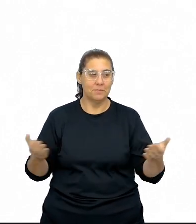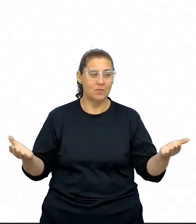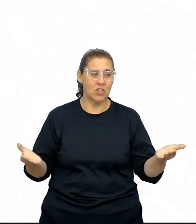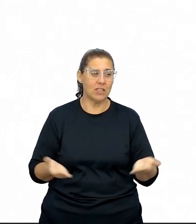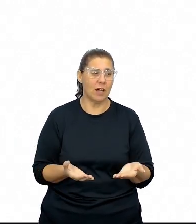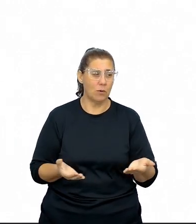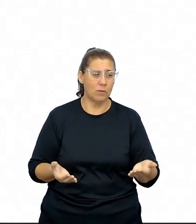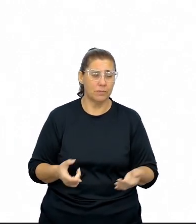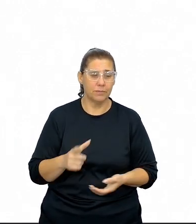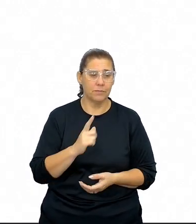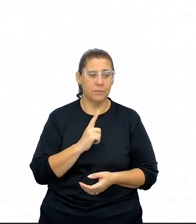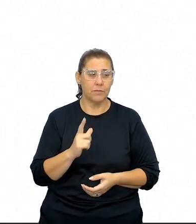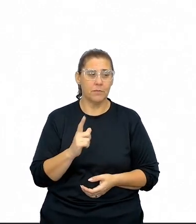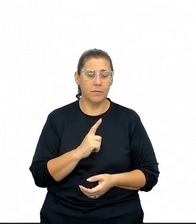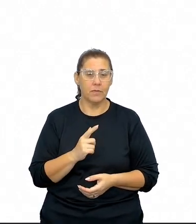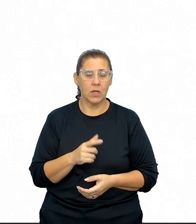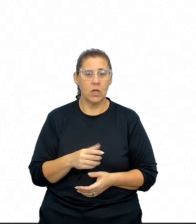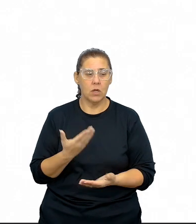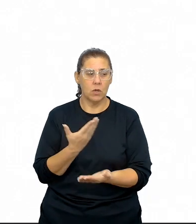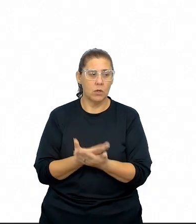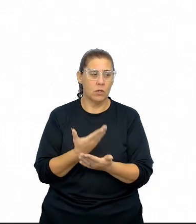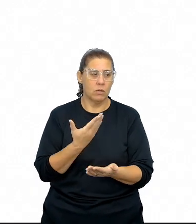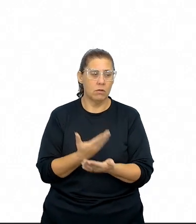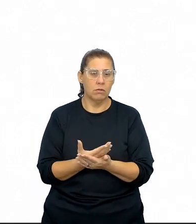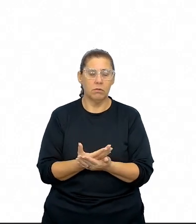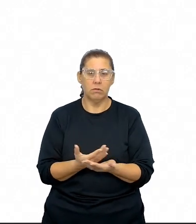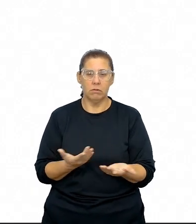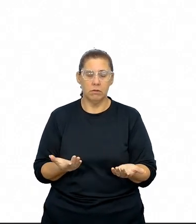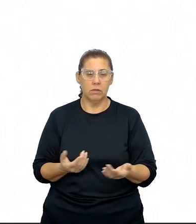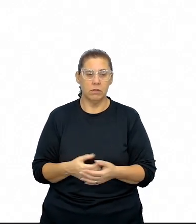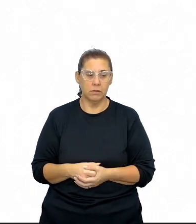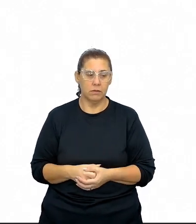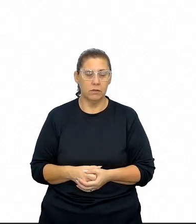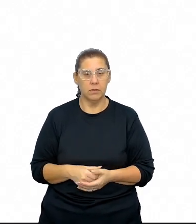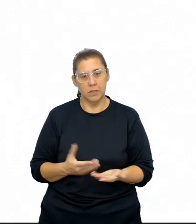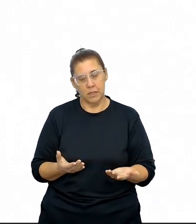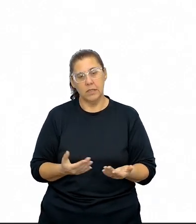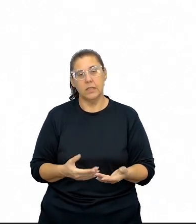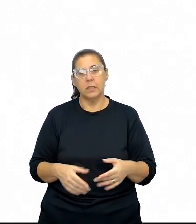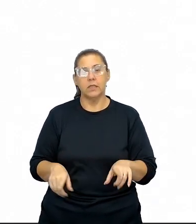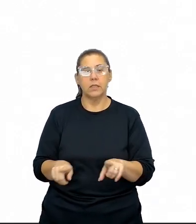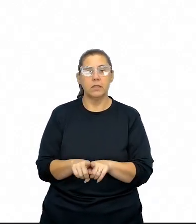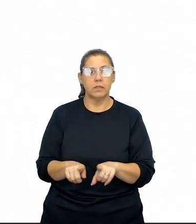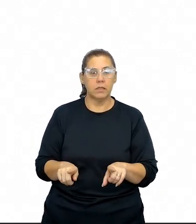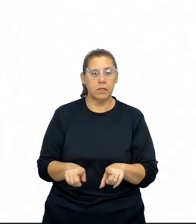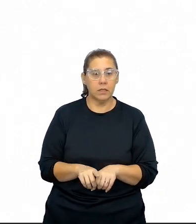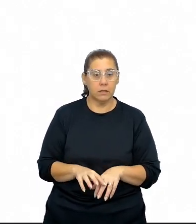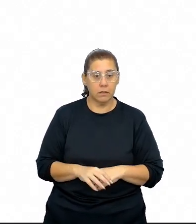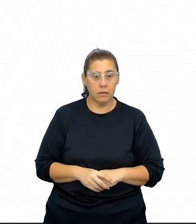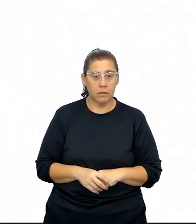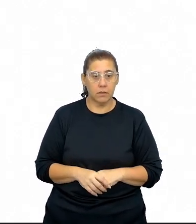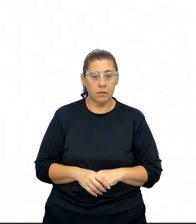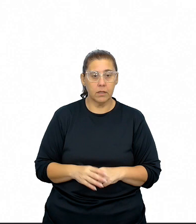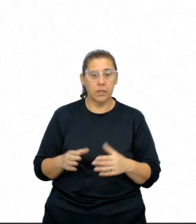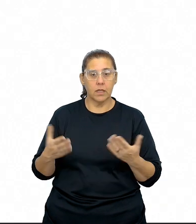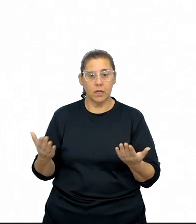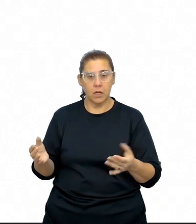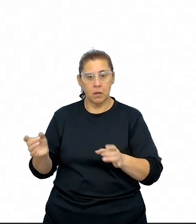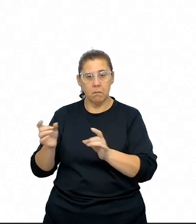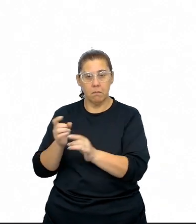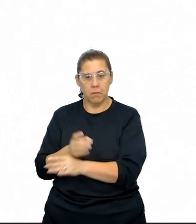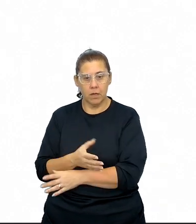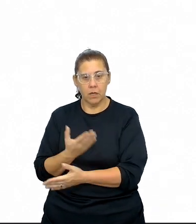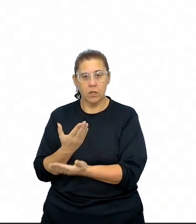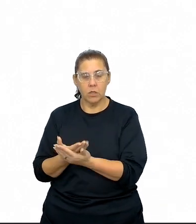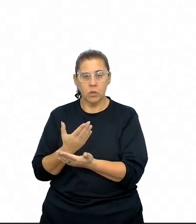SA2, os estudos são dirigidos ao reino animalia, seus filos e taxonomia. E para fechar, né, o